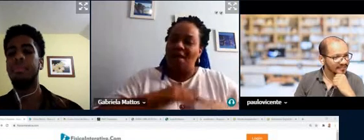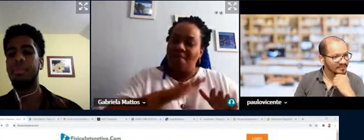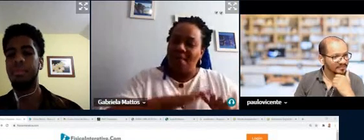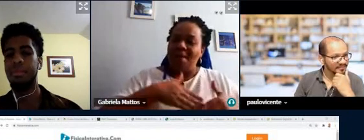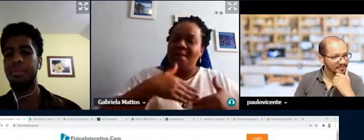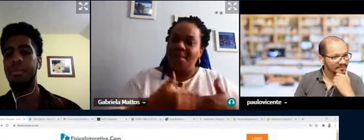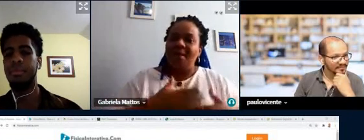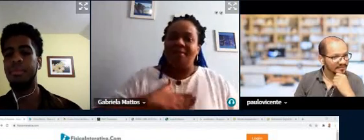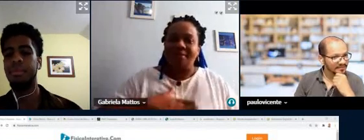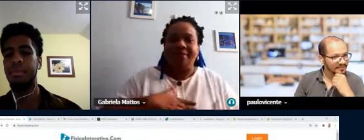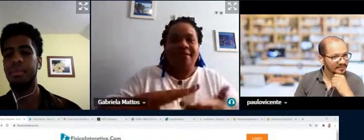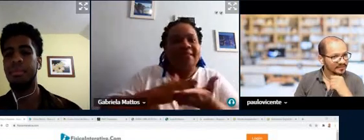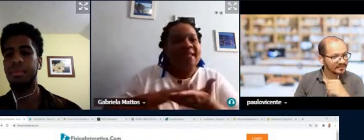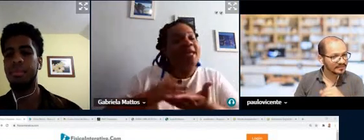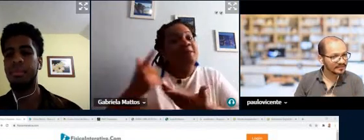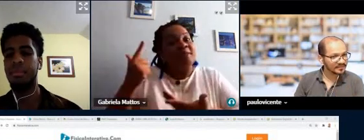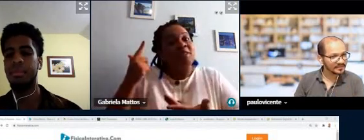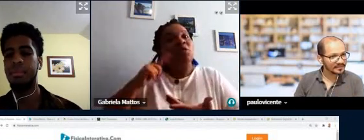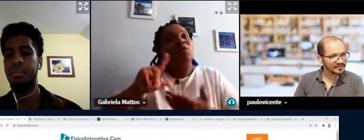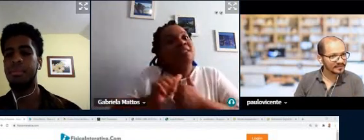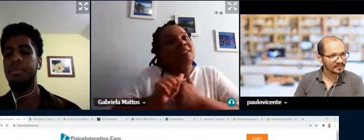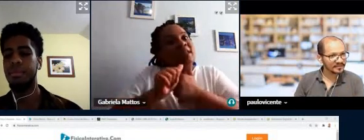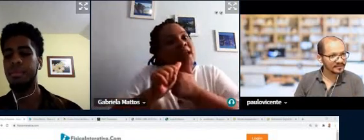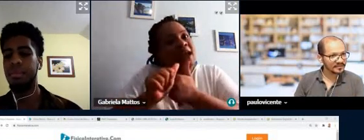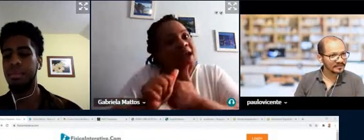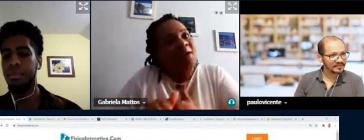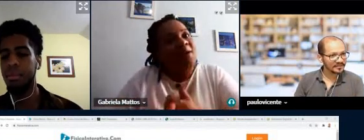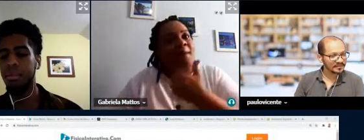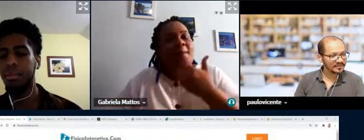para os intérpretes conseguirem acompanhar e ficar mais fácil para os surdos